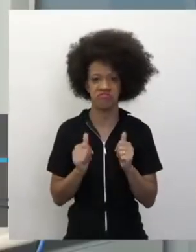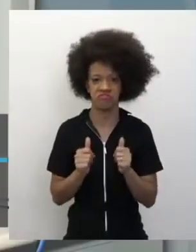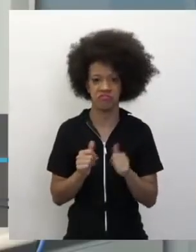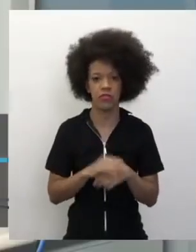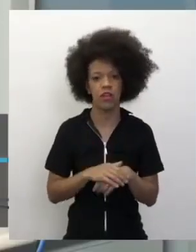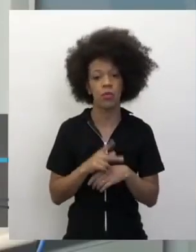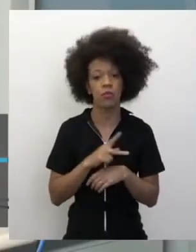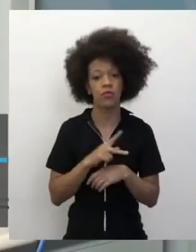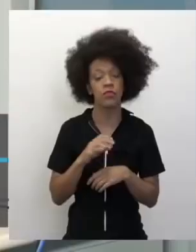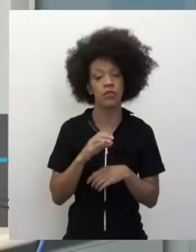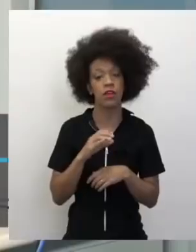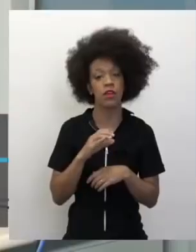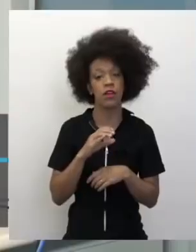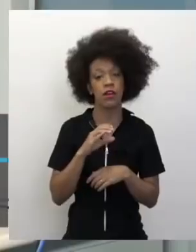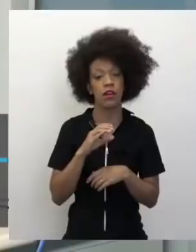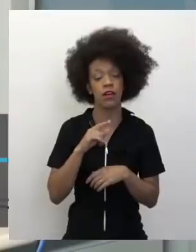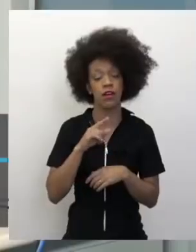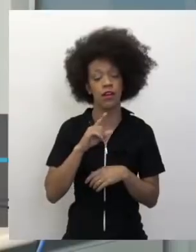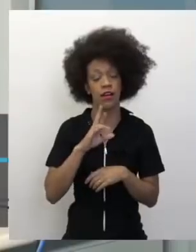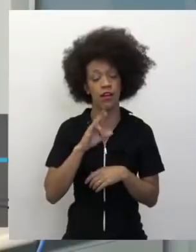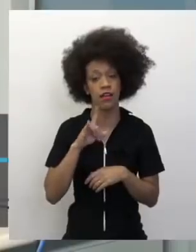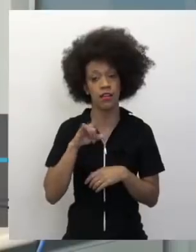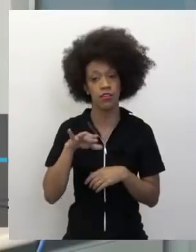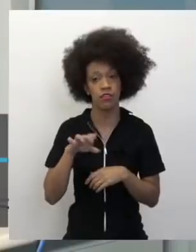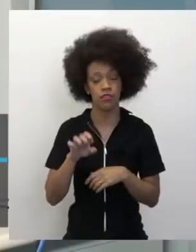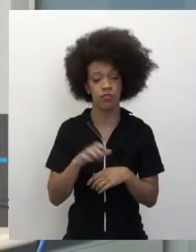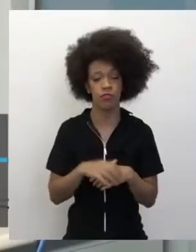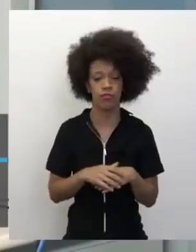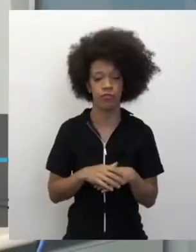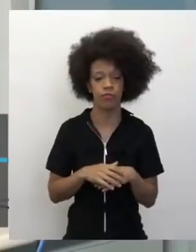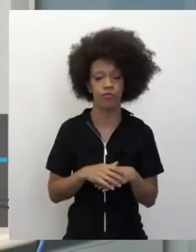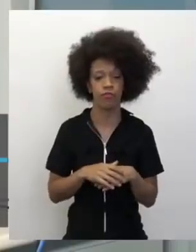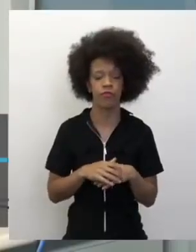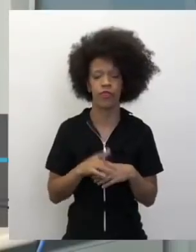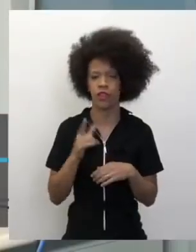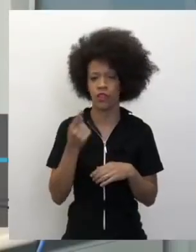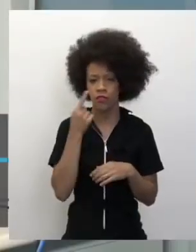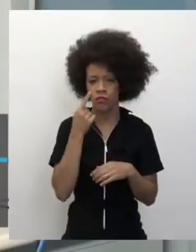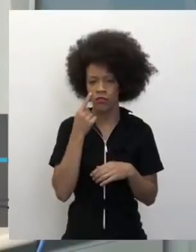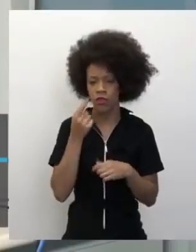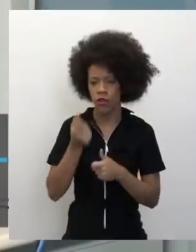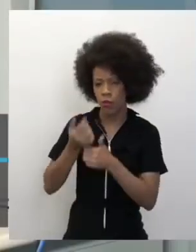Proqued. Deixa eu ver o que mais. Deixa eu tentar achar dos alunos.